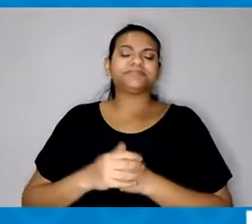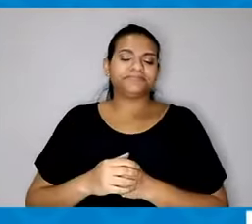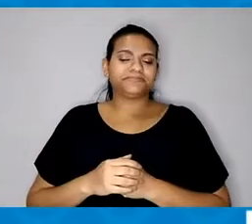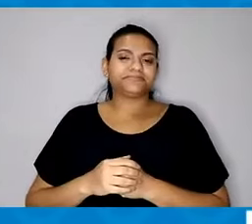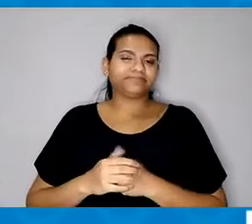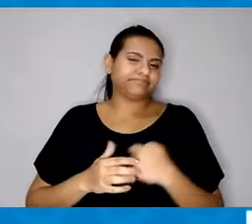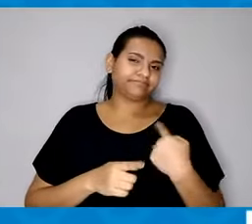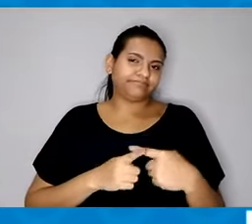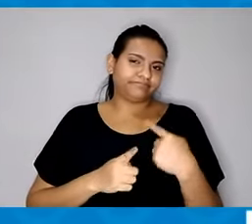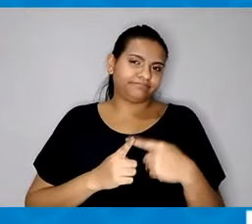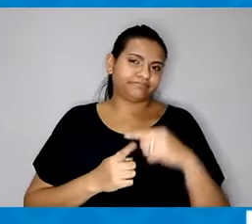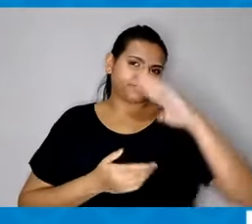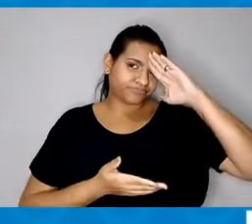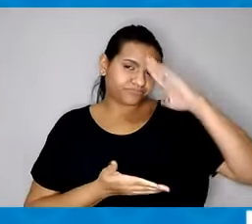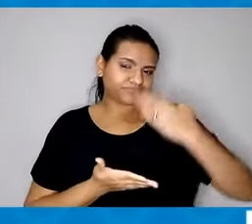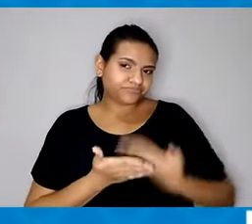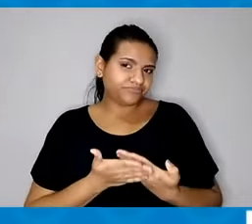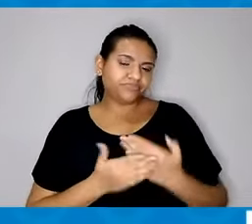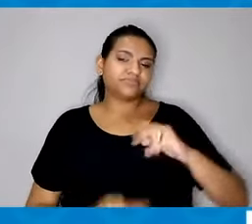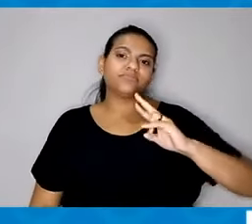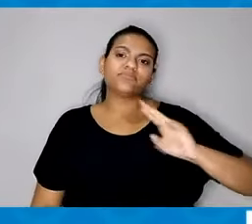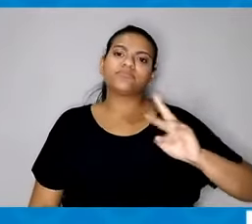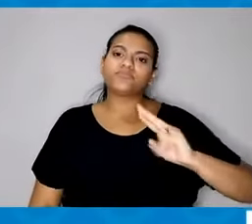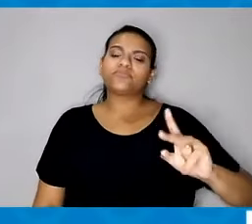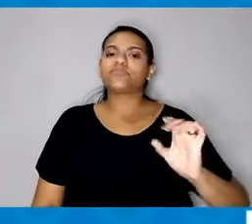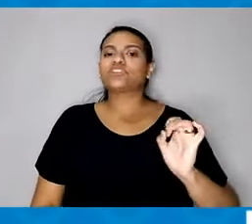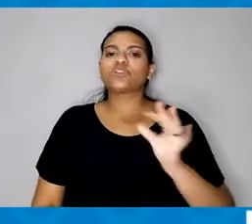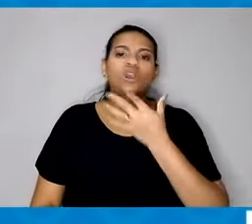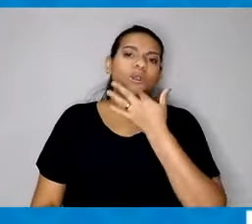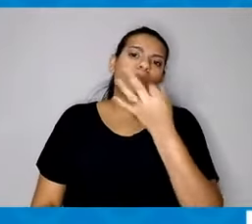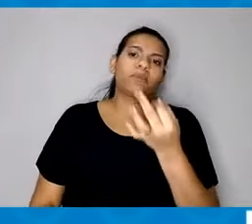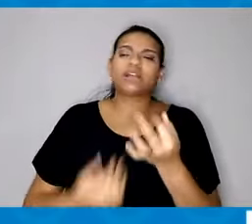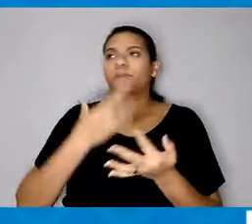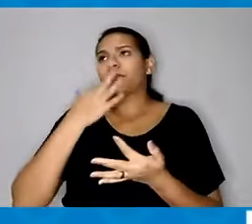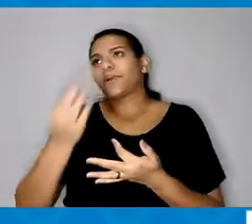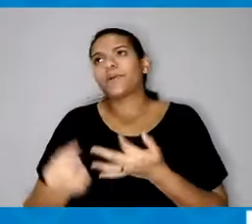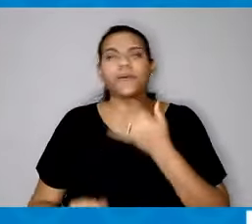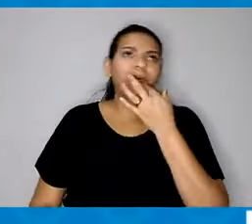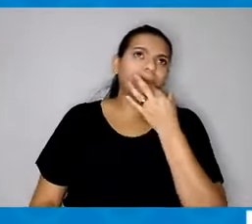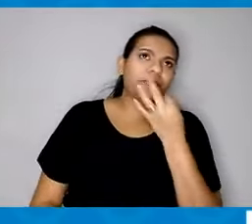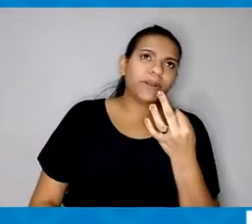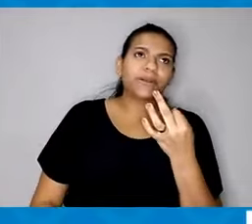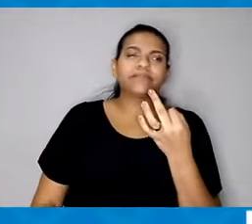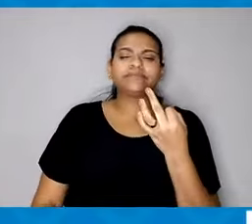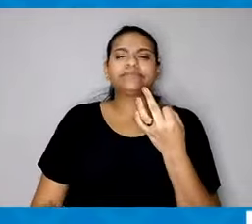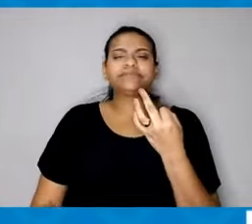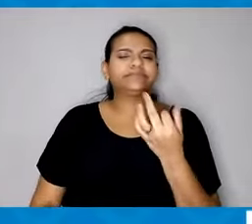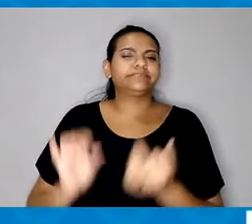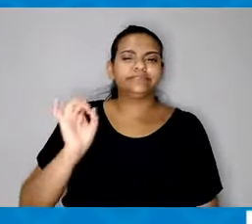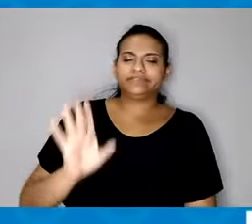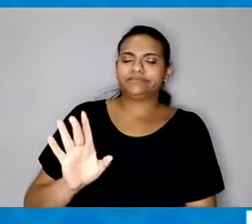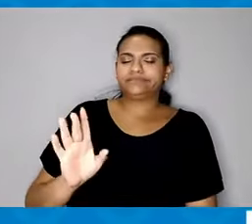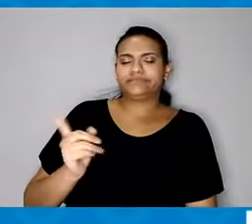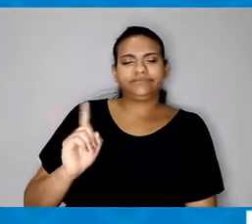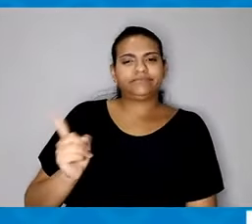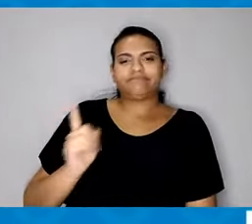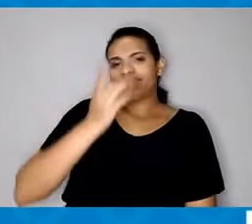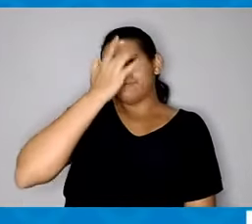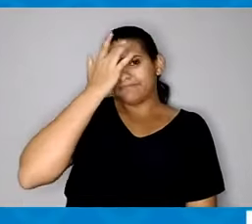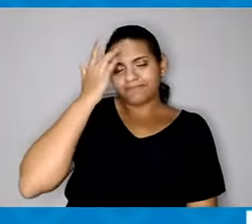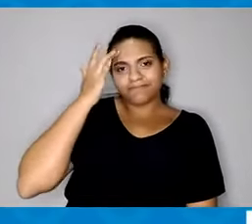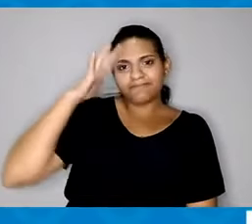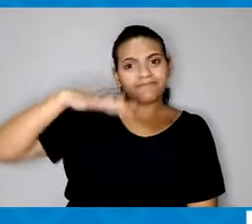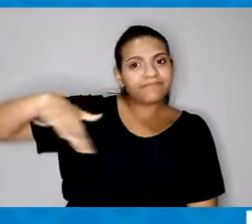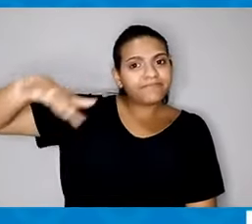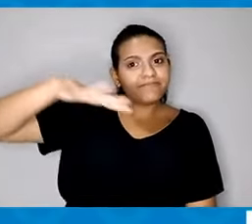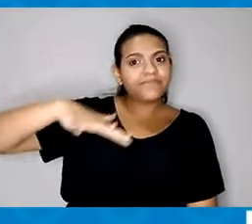só produz um ambiente opinativo. Um ambiente onde as pessoas acham que qualquer